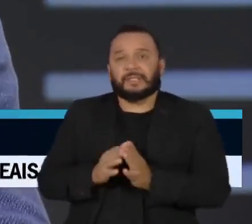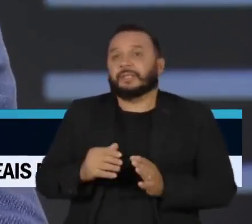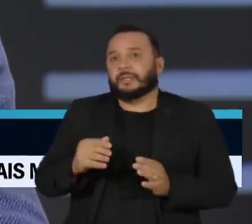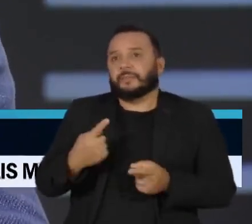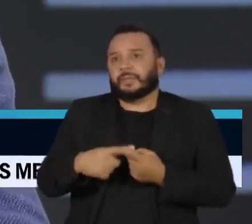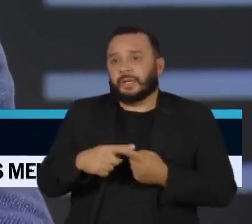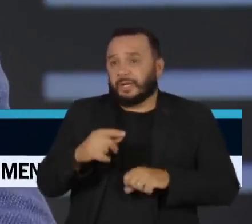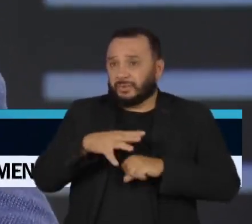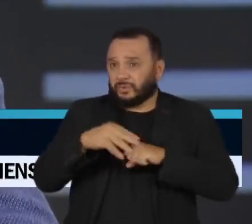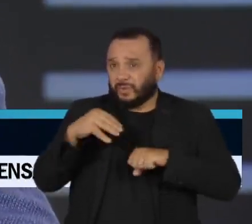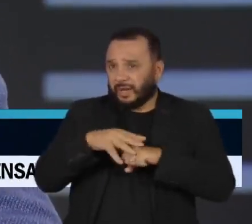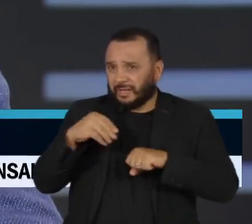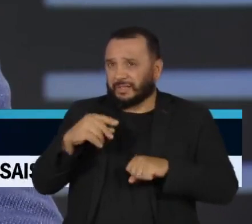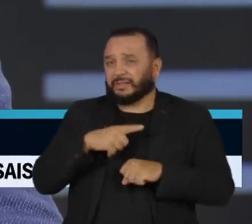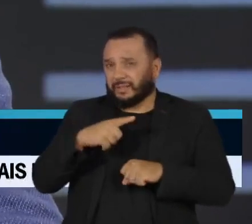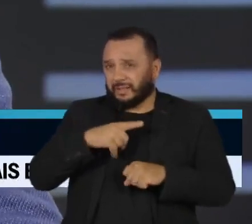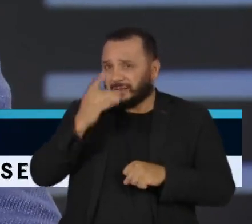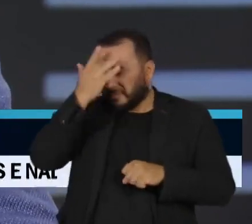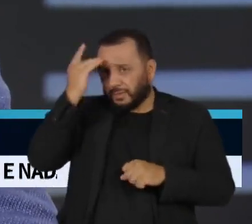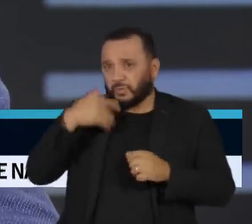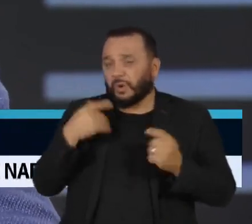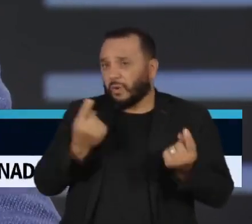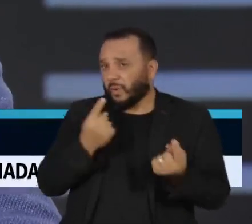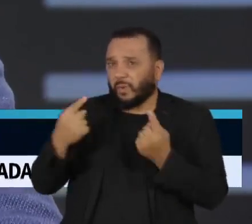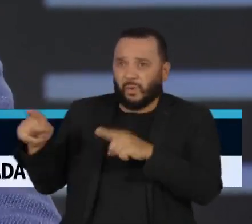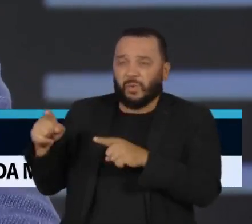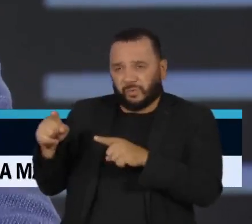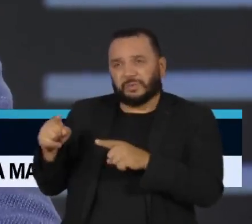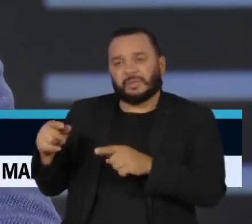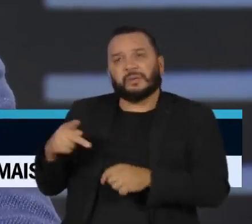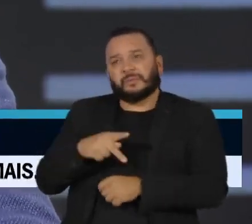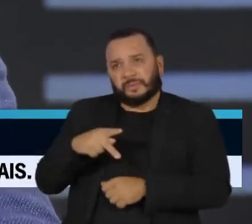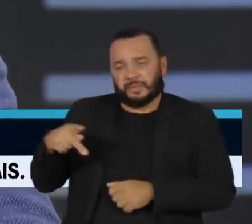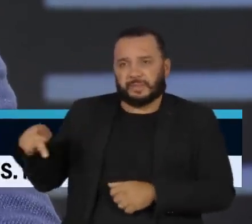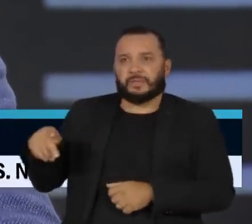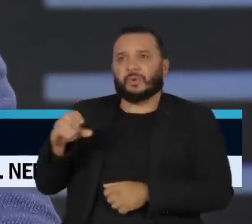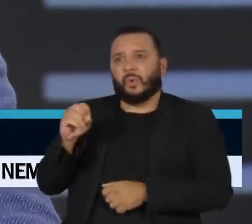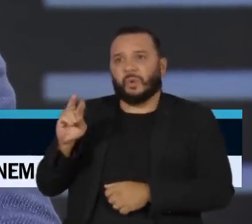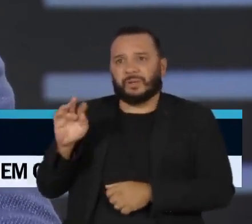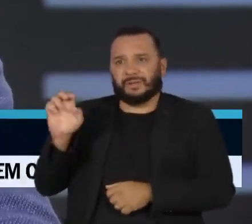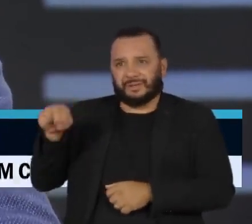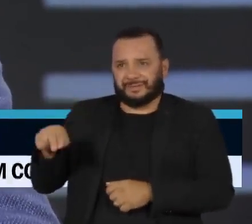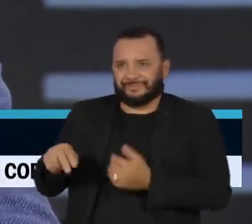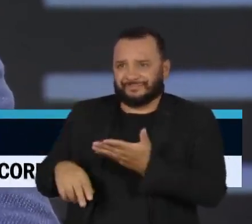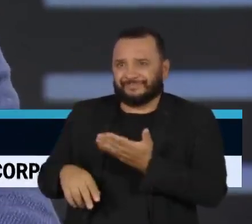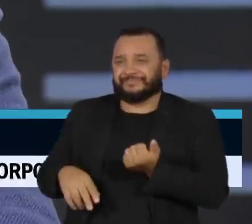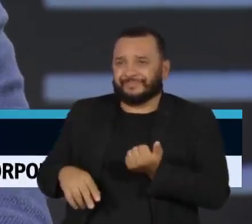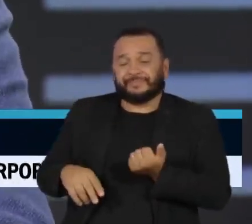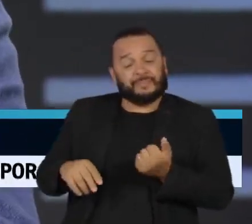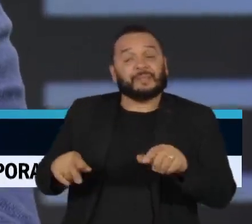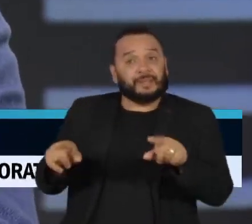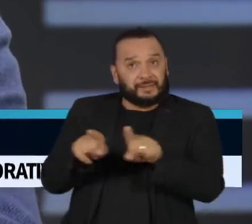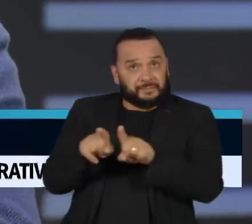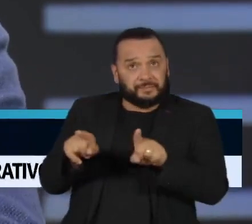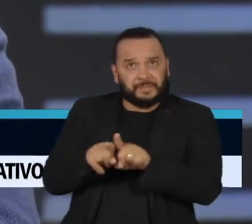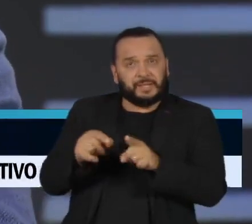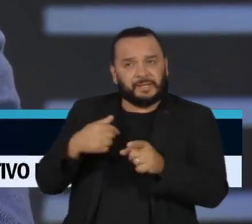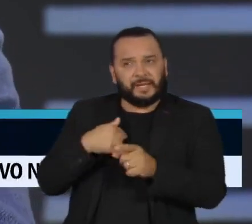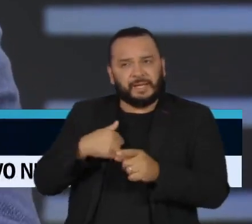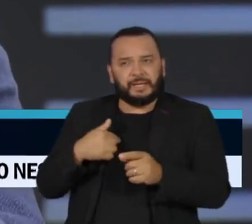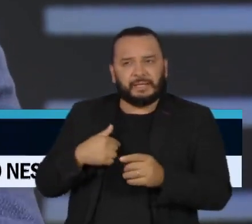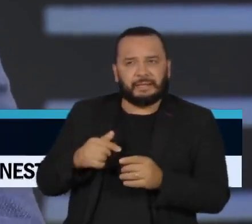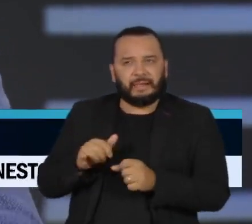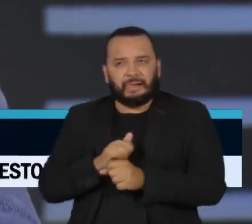teria o adversários políticos do presidente erdogan então é uma questão que não é fácil de ser resolvido e ele tá usando isso como